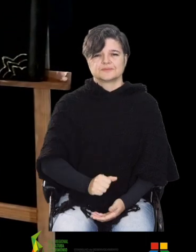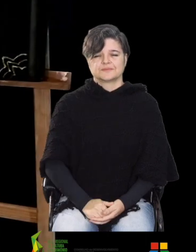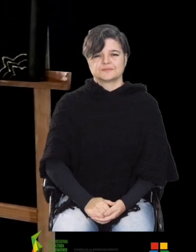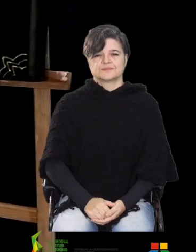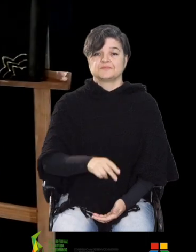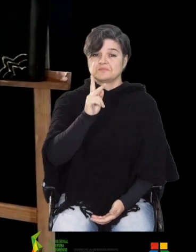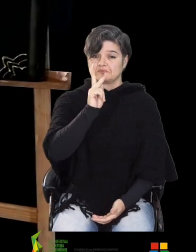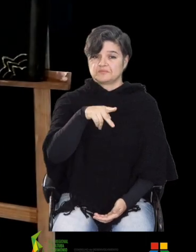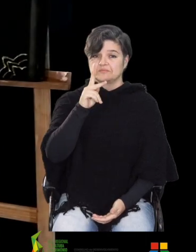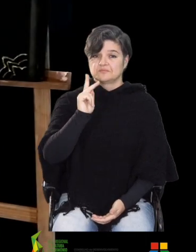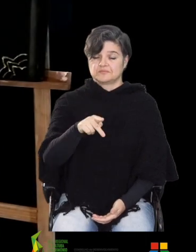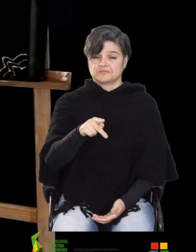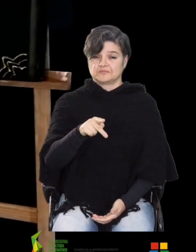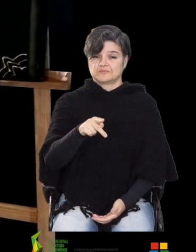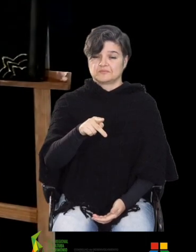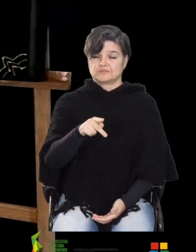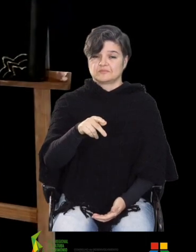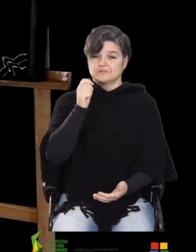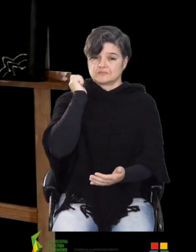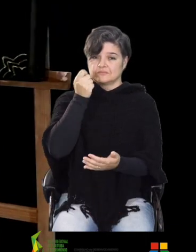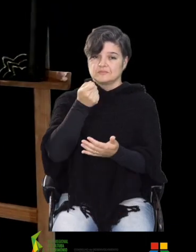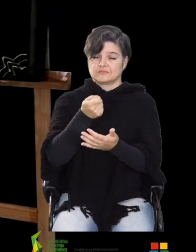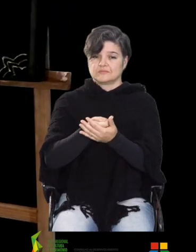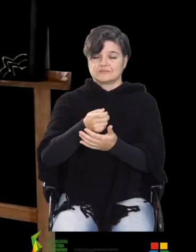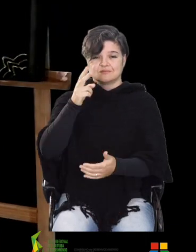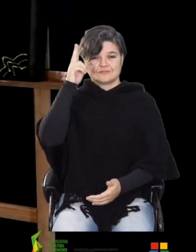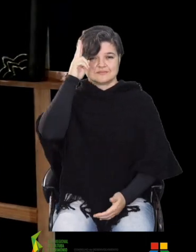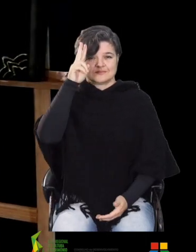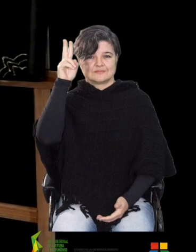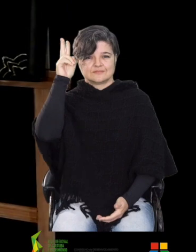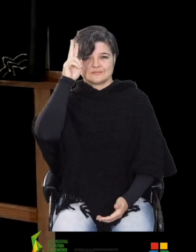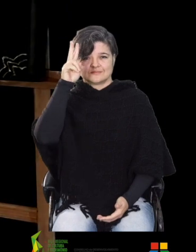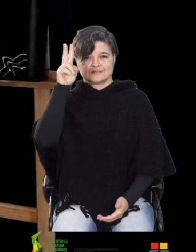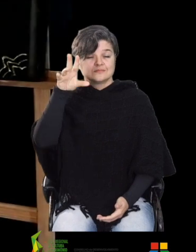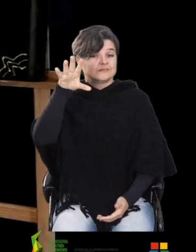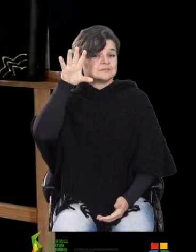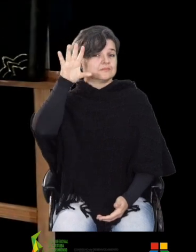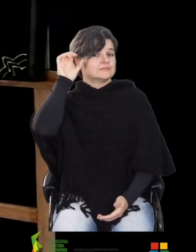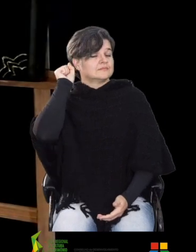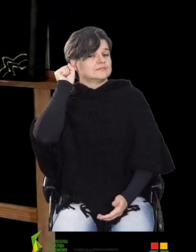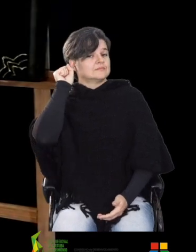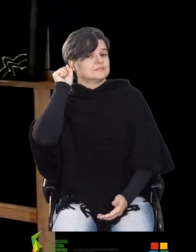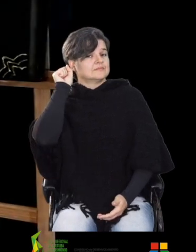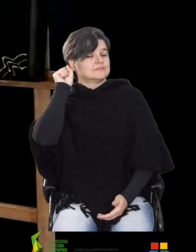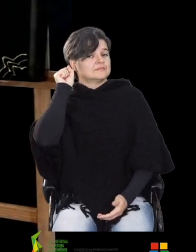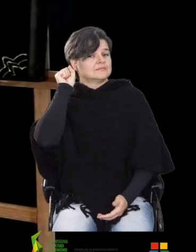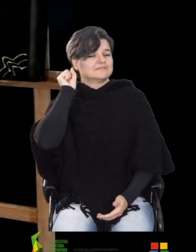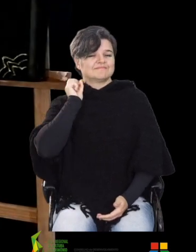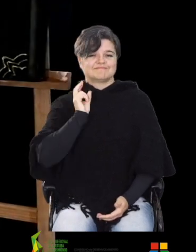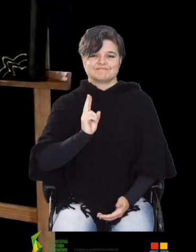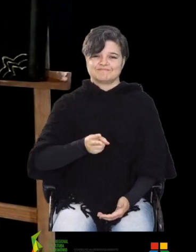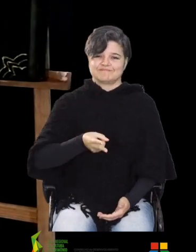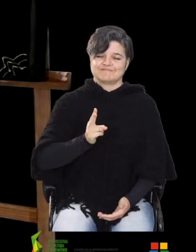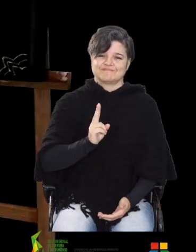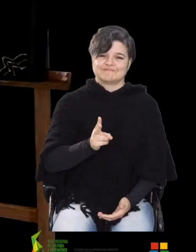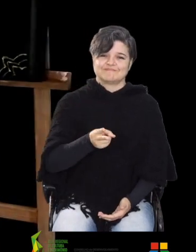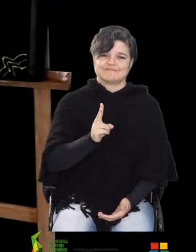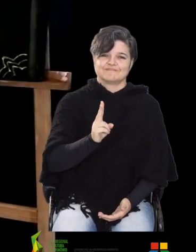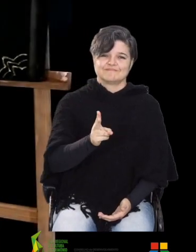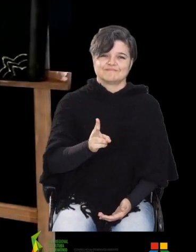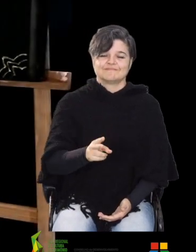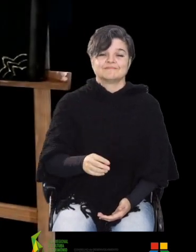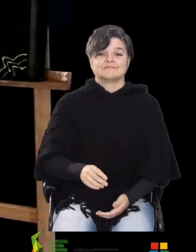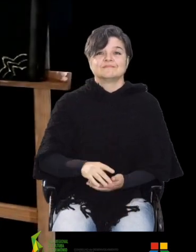o mestre amador história escutar e assim e